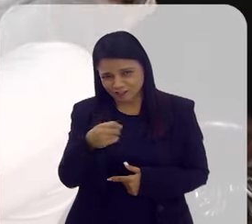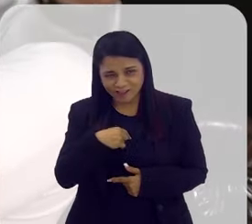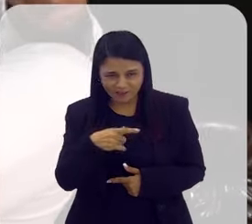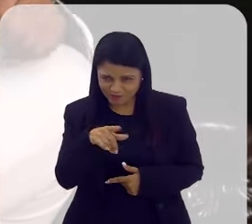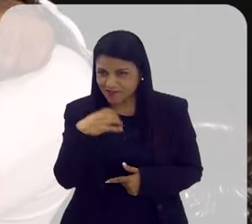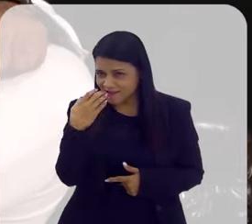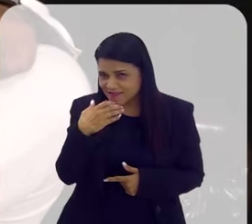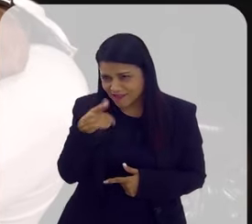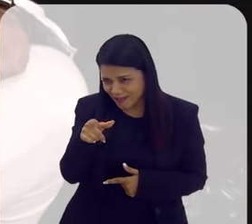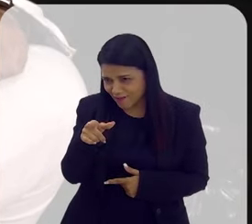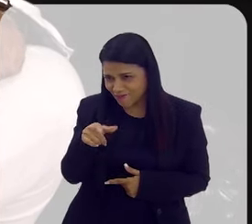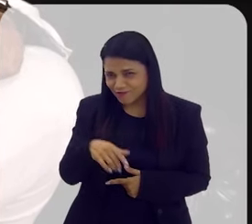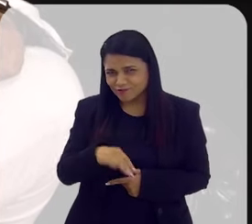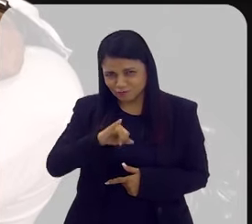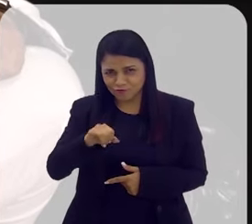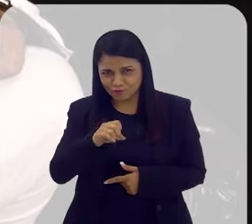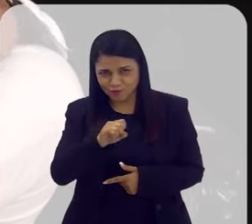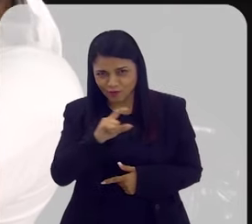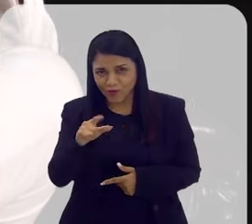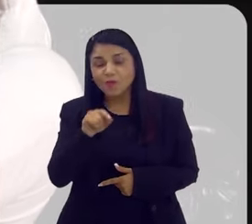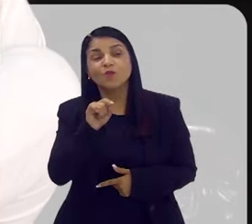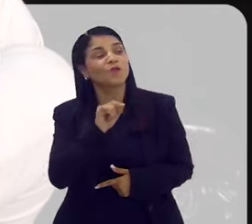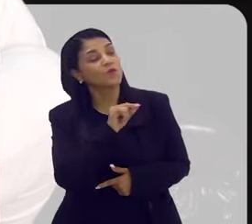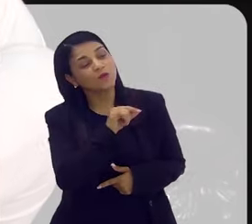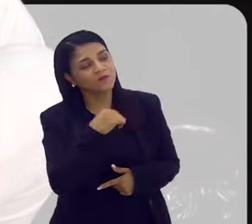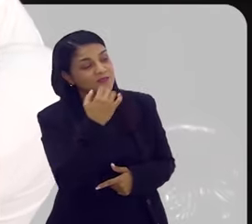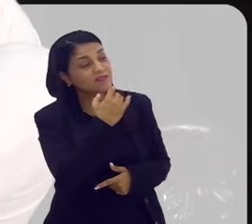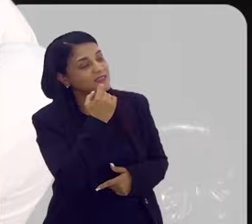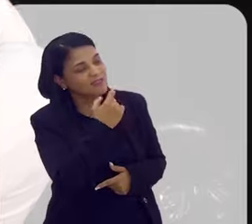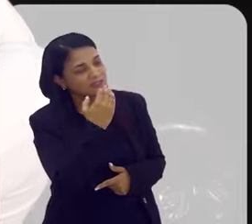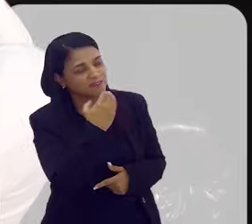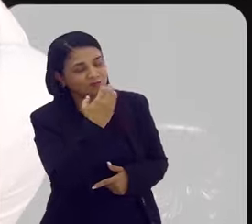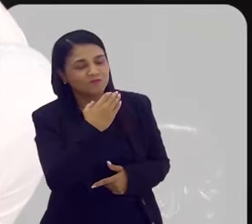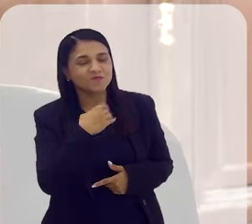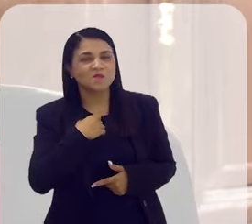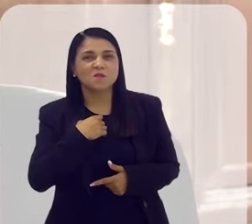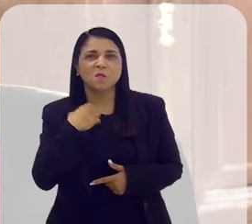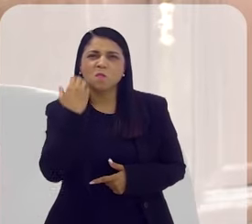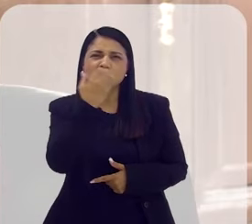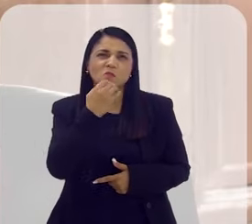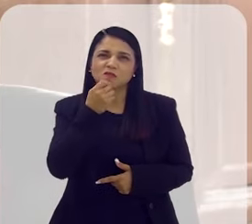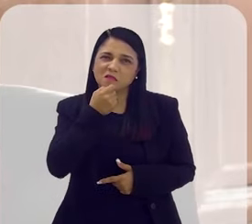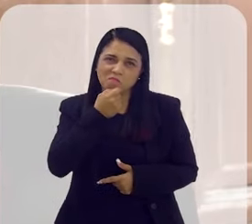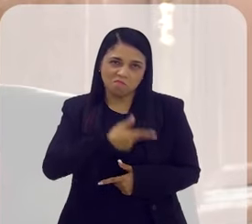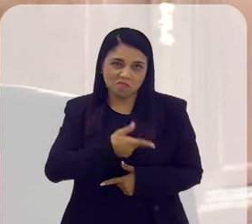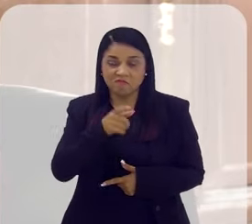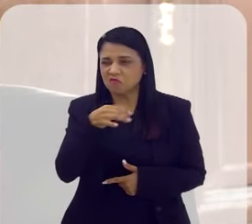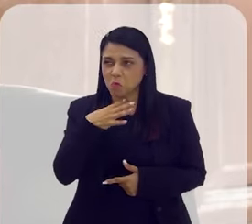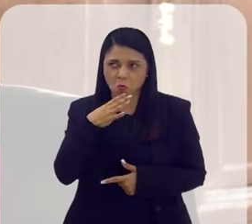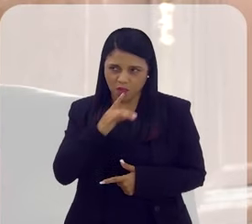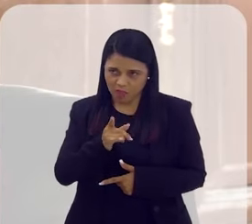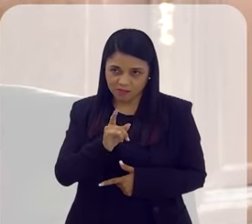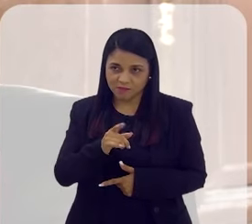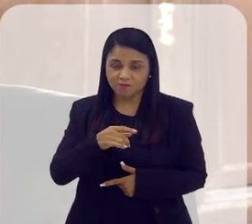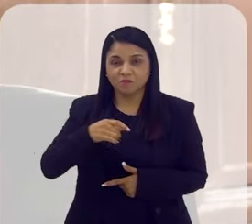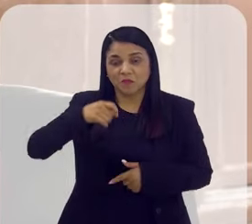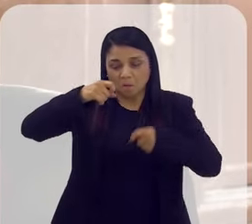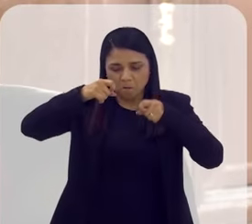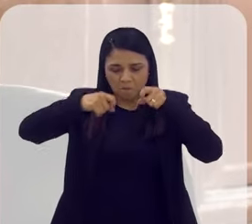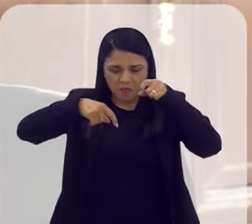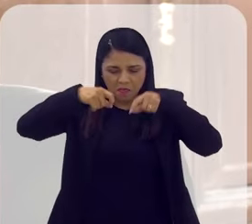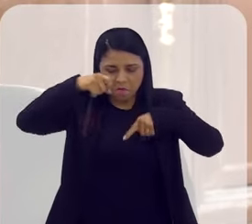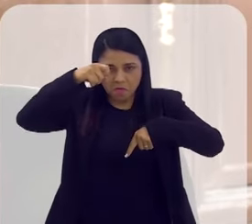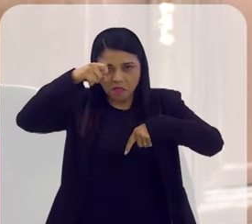cantava Galinha Pintadinha, filho? O que é isso? O que você cantava? Então, eu cantava umas músicas engraçadas, não sei se vocês